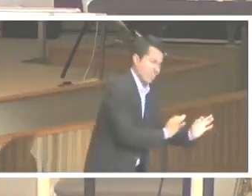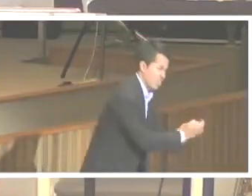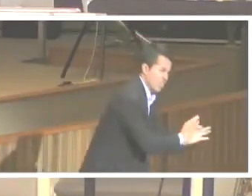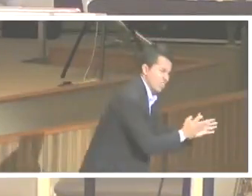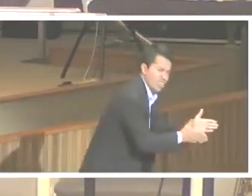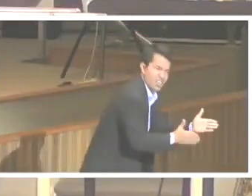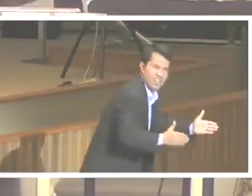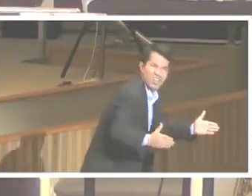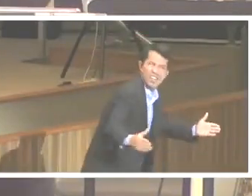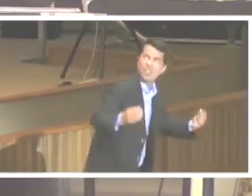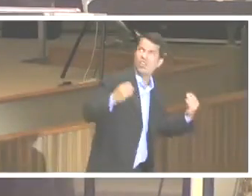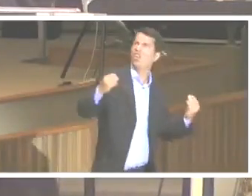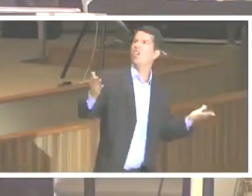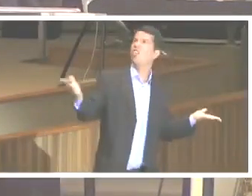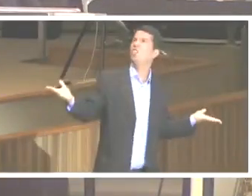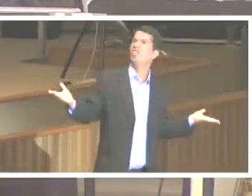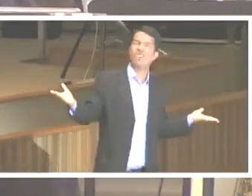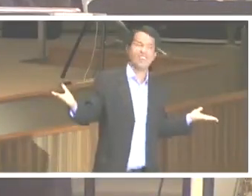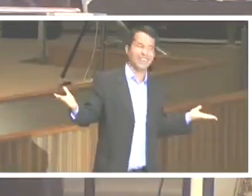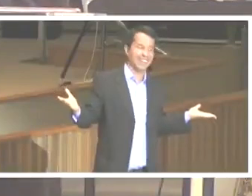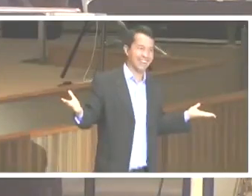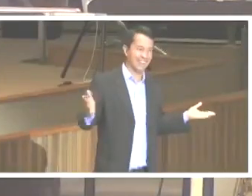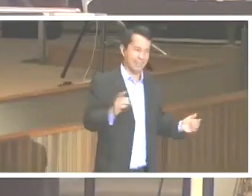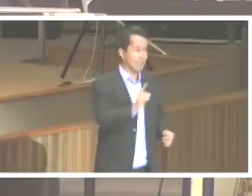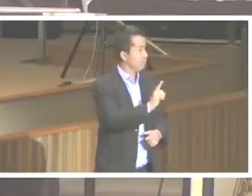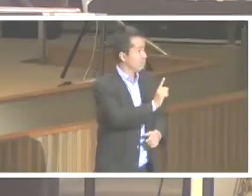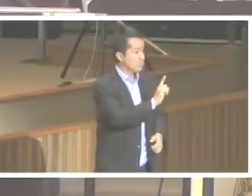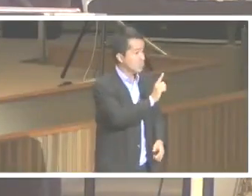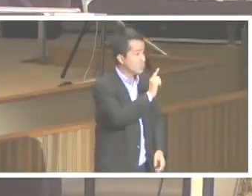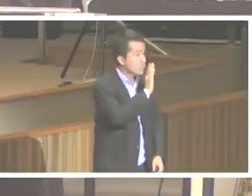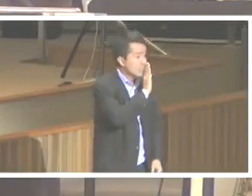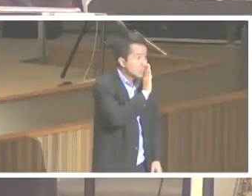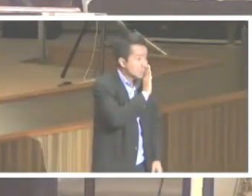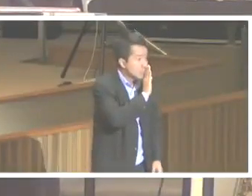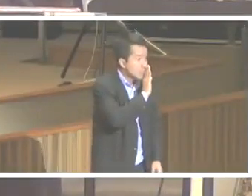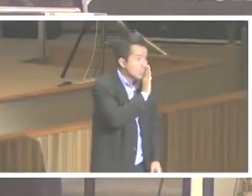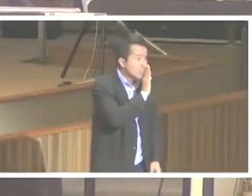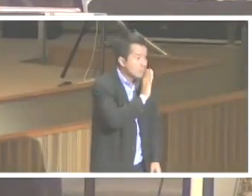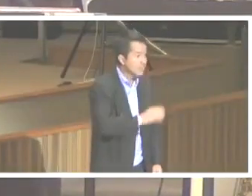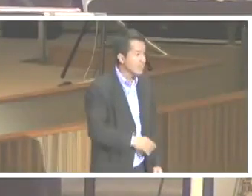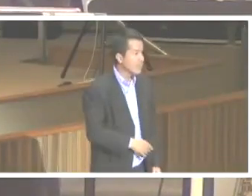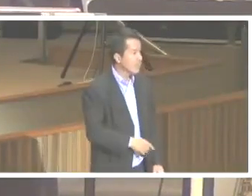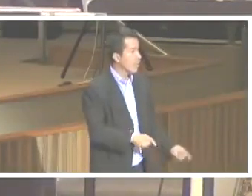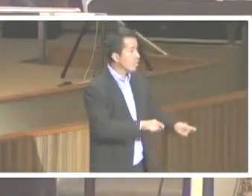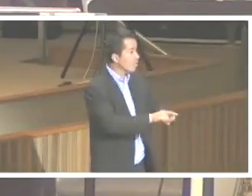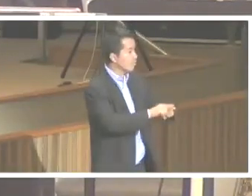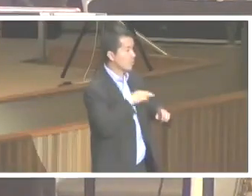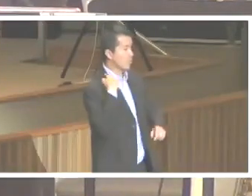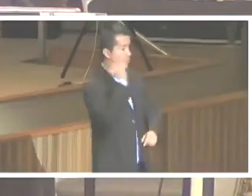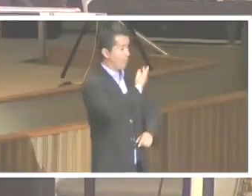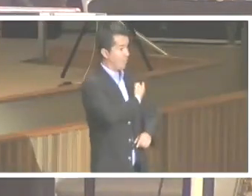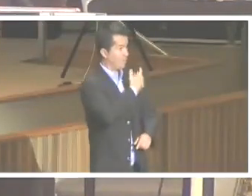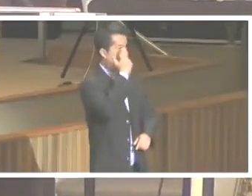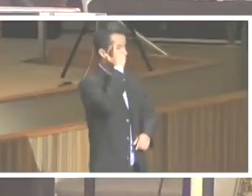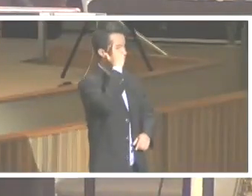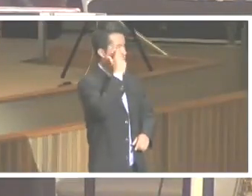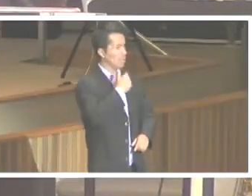eu posso imaginar ela pensando sem deus minha meu futuro já está mais ou menos delineado